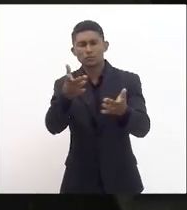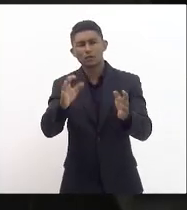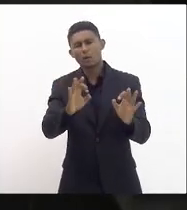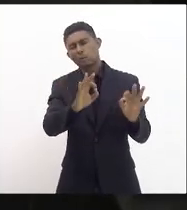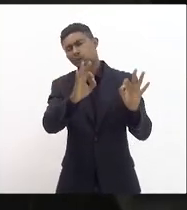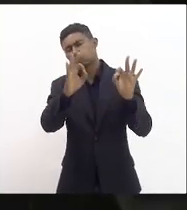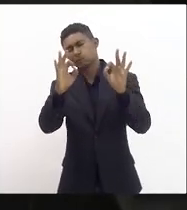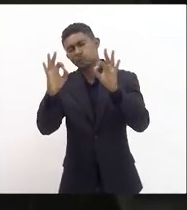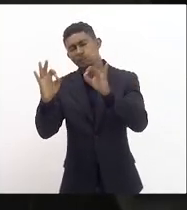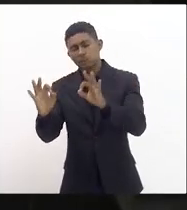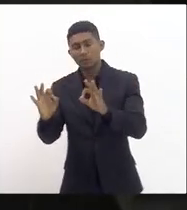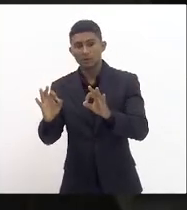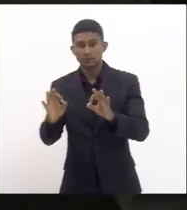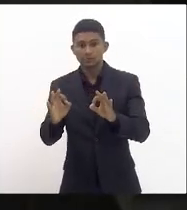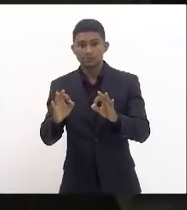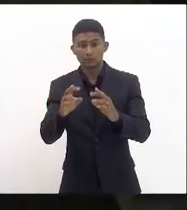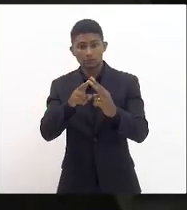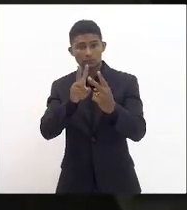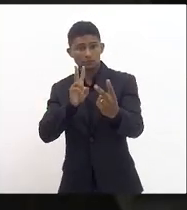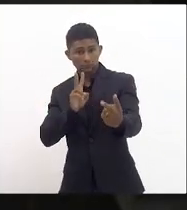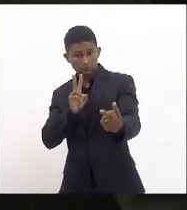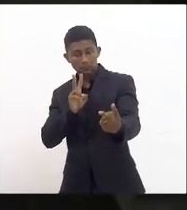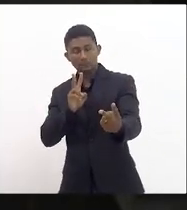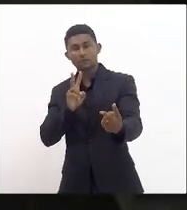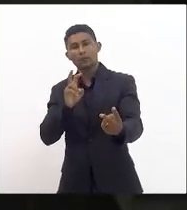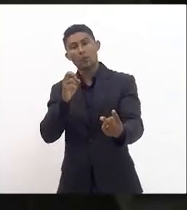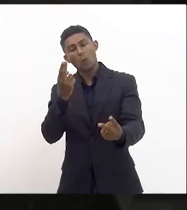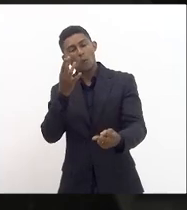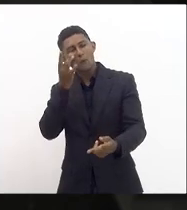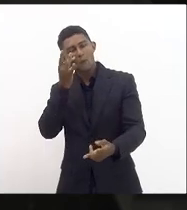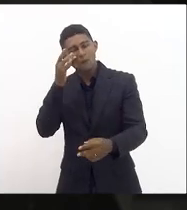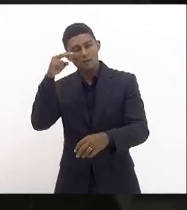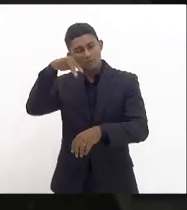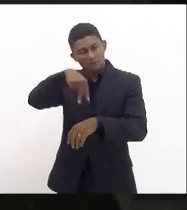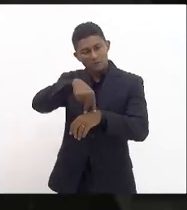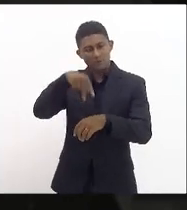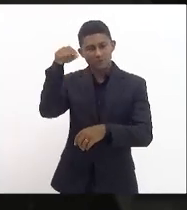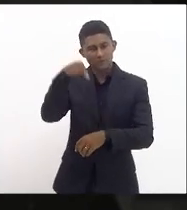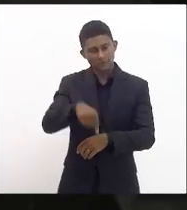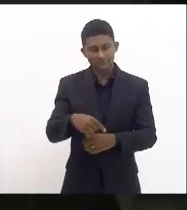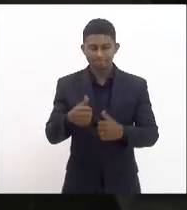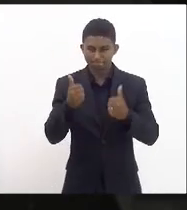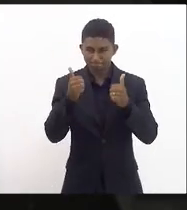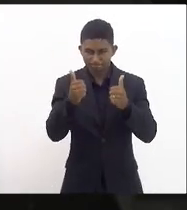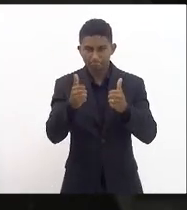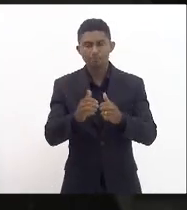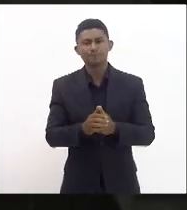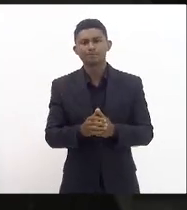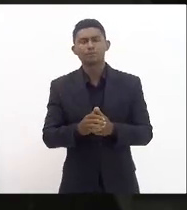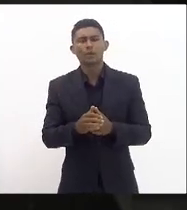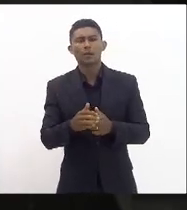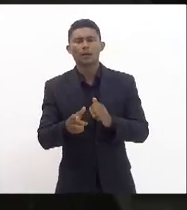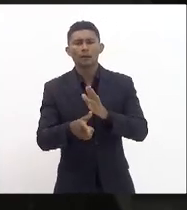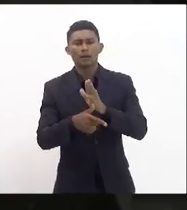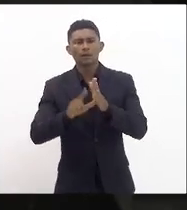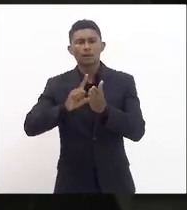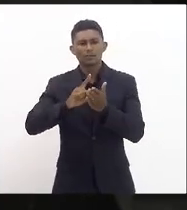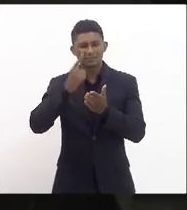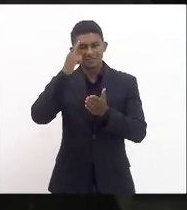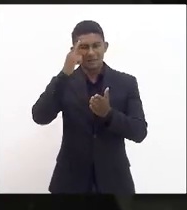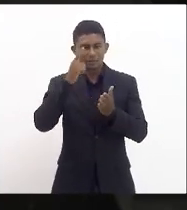de forma presencial ou remota. No expediente inicial, senhora